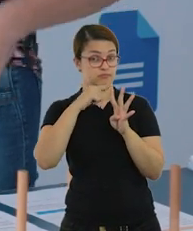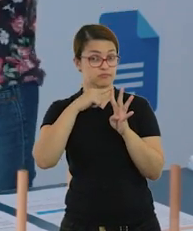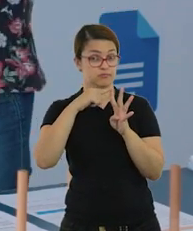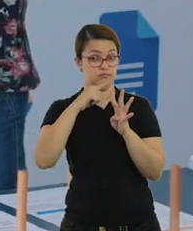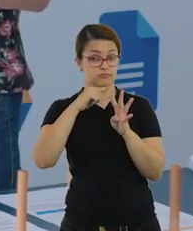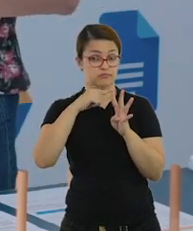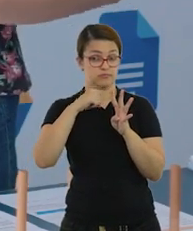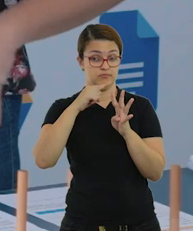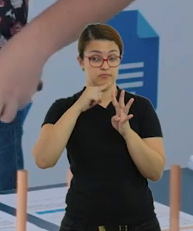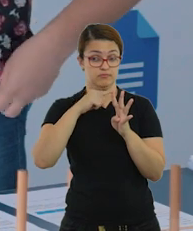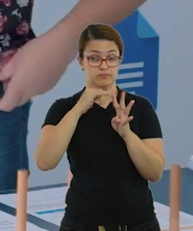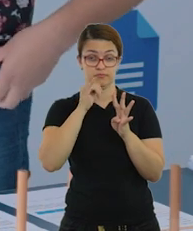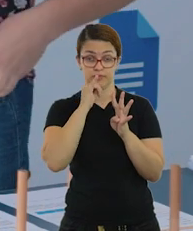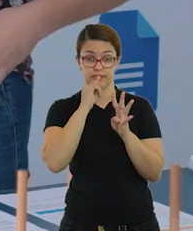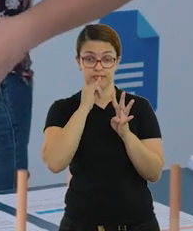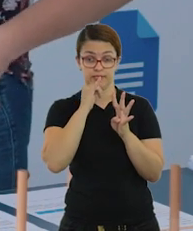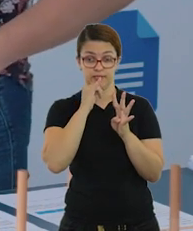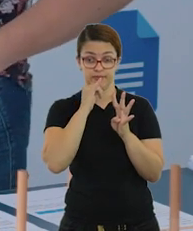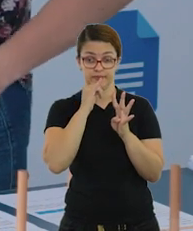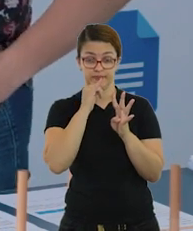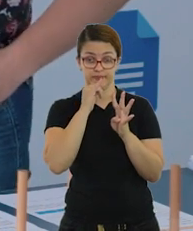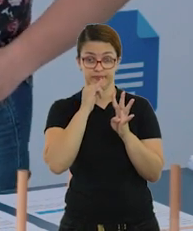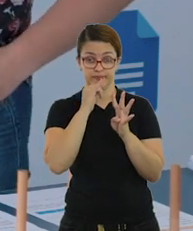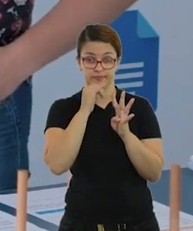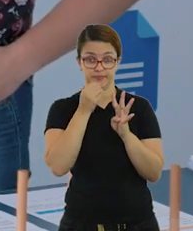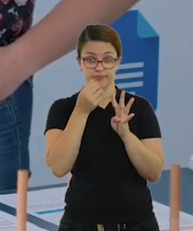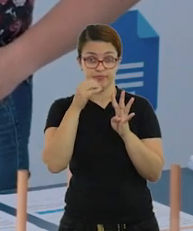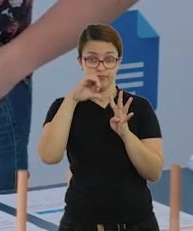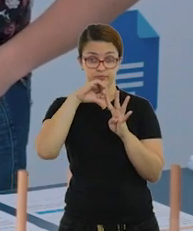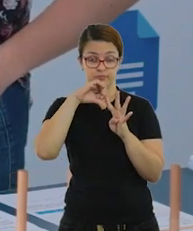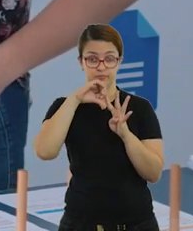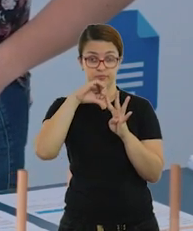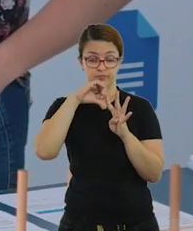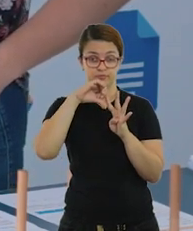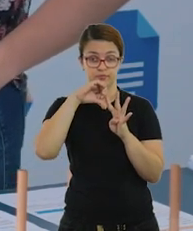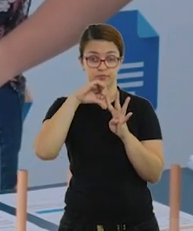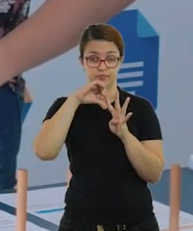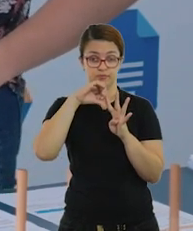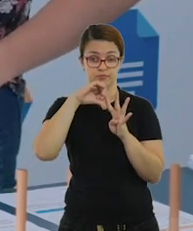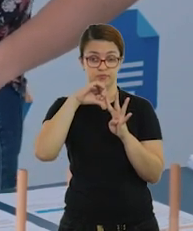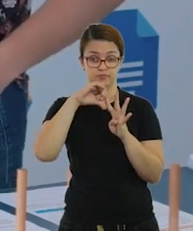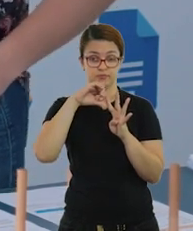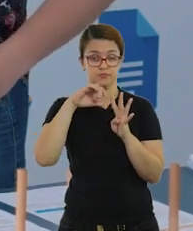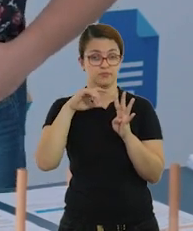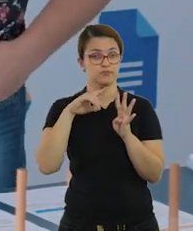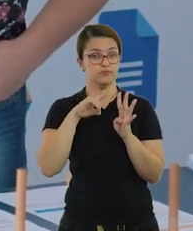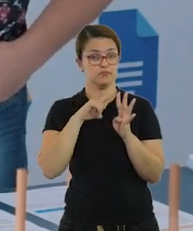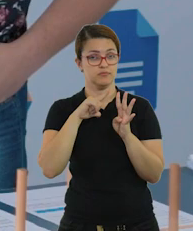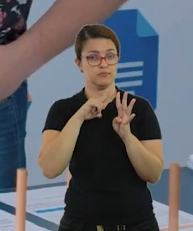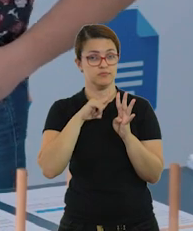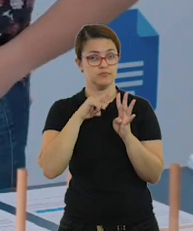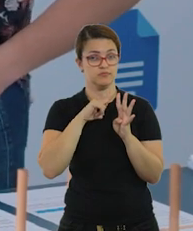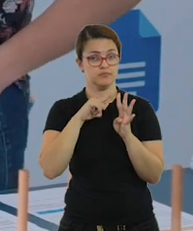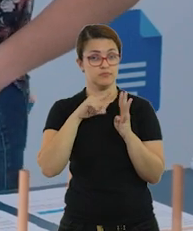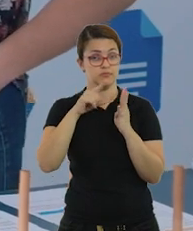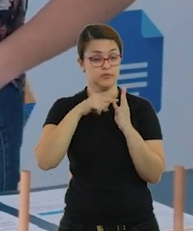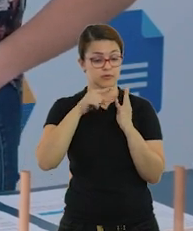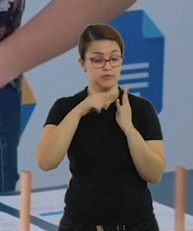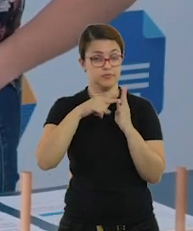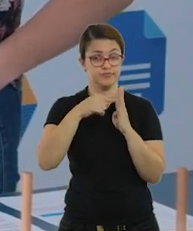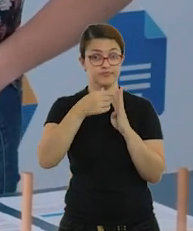eu vou usar o último número como exemplo, tá? Eu tenho o número 9. Então, 9 unidades é a primeira